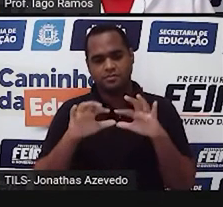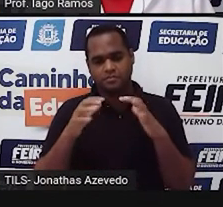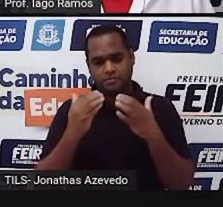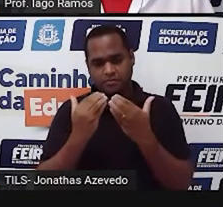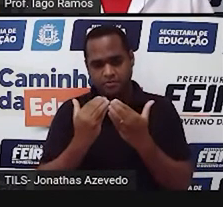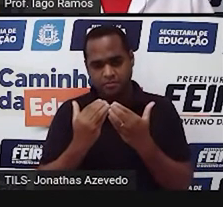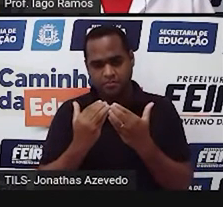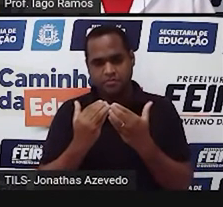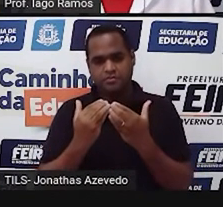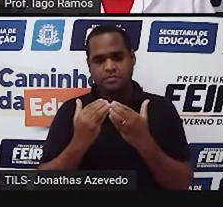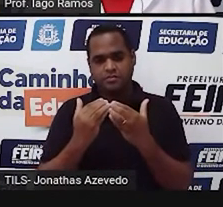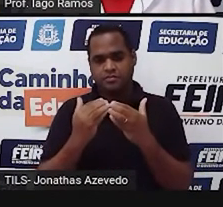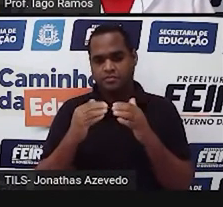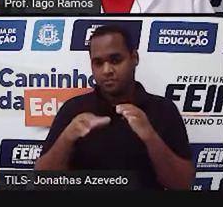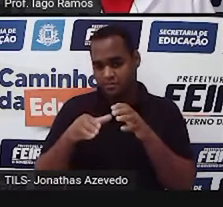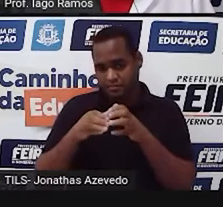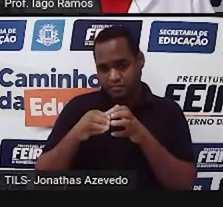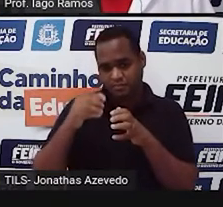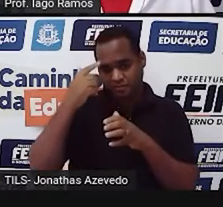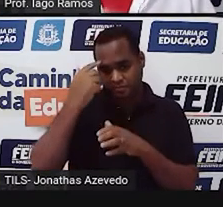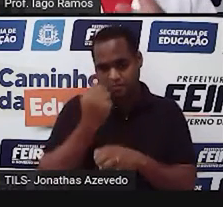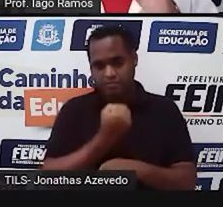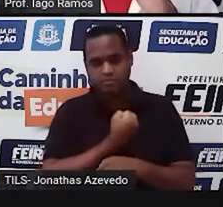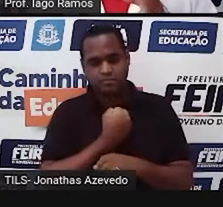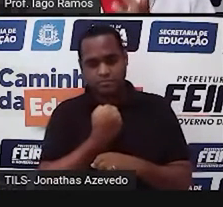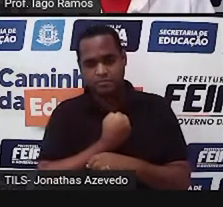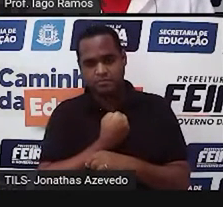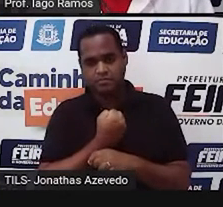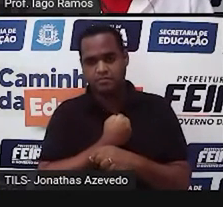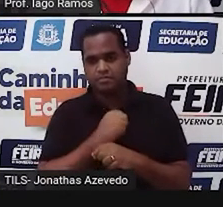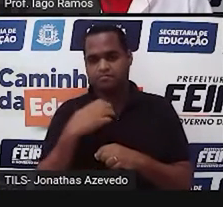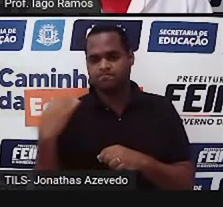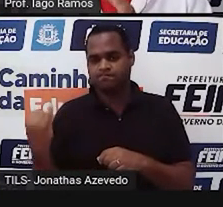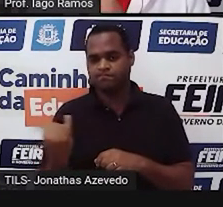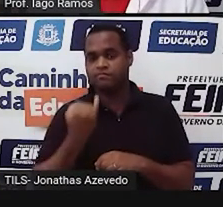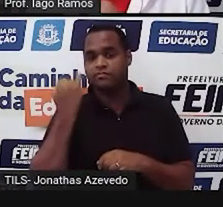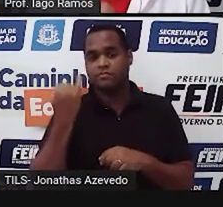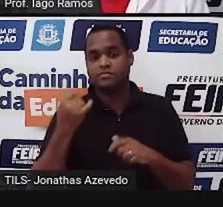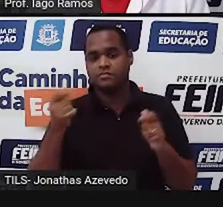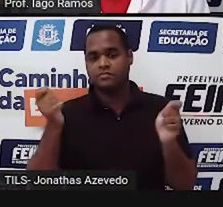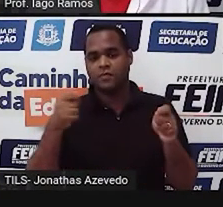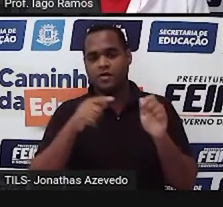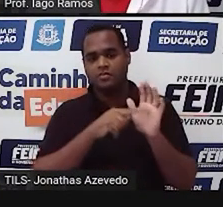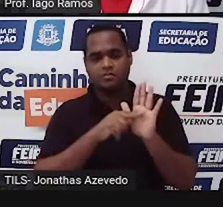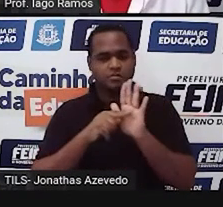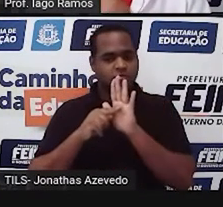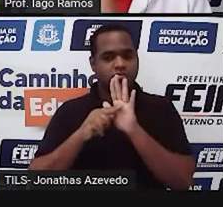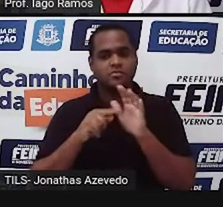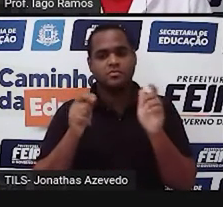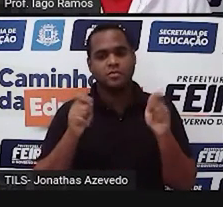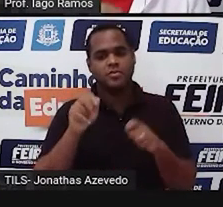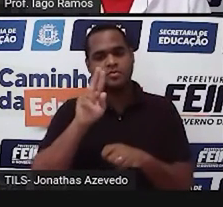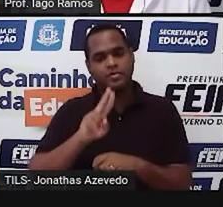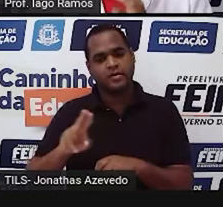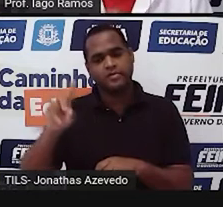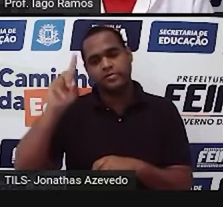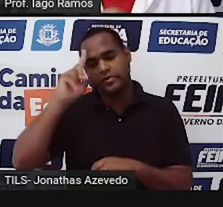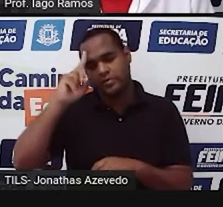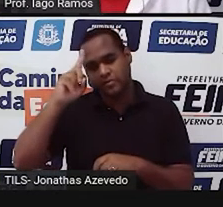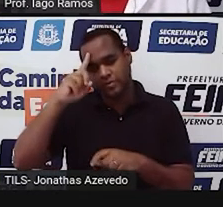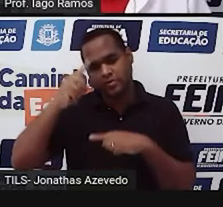conjunto tá que é um conjunto de números muito importante e que a gente está usando o dia a dia